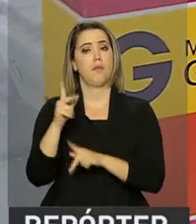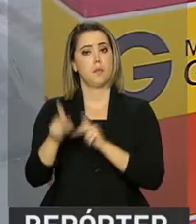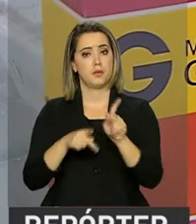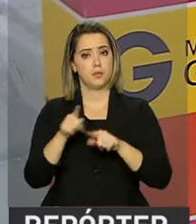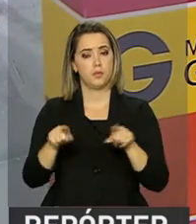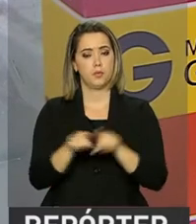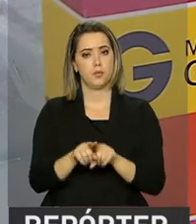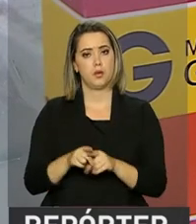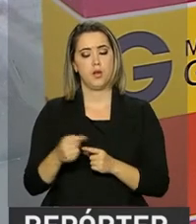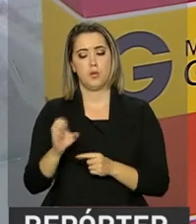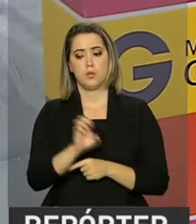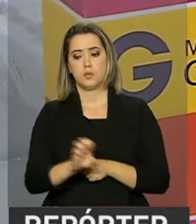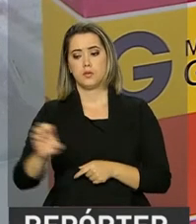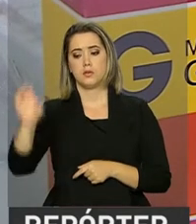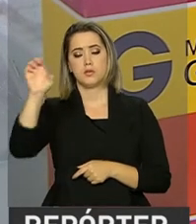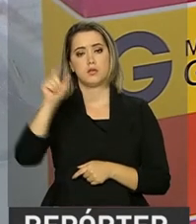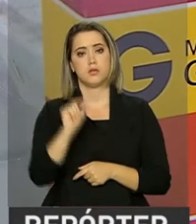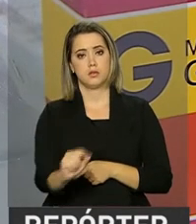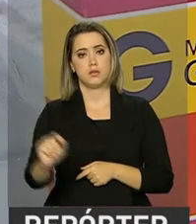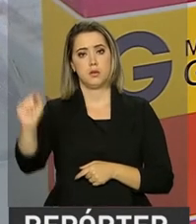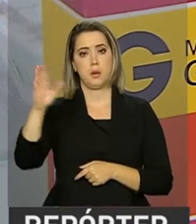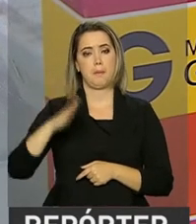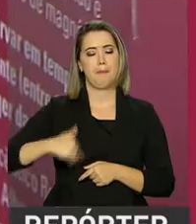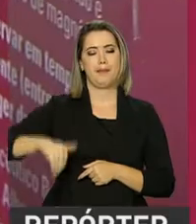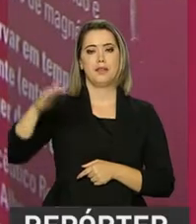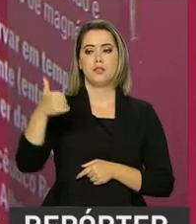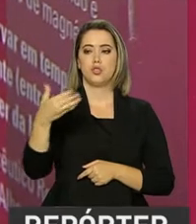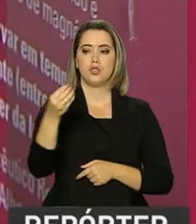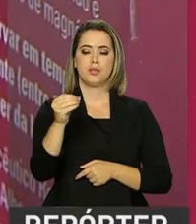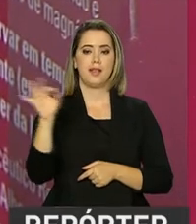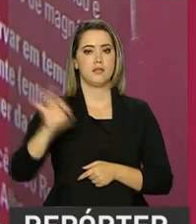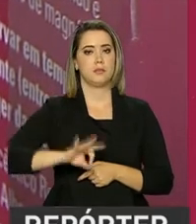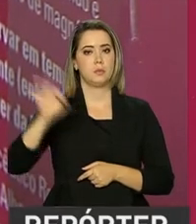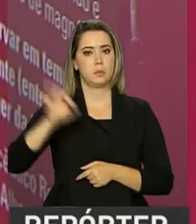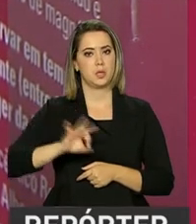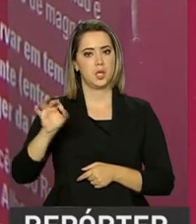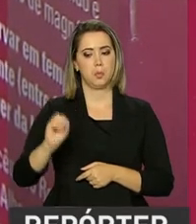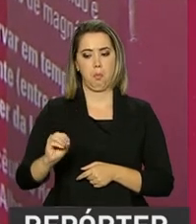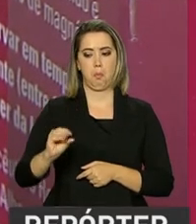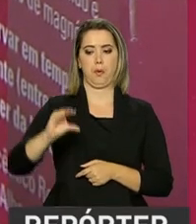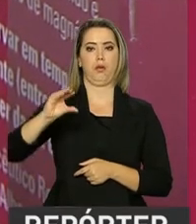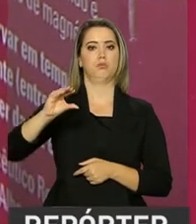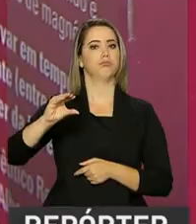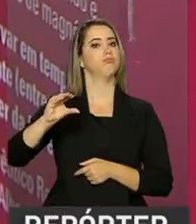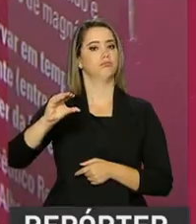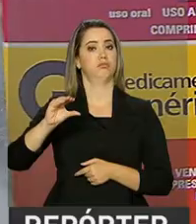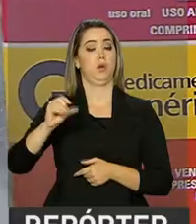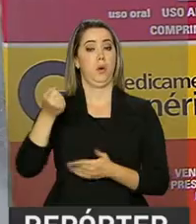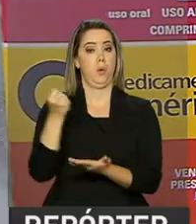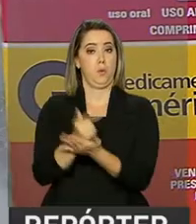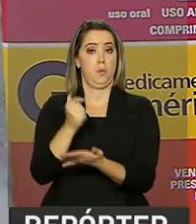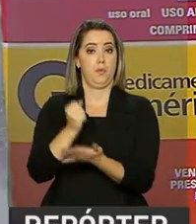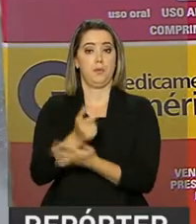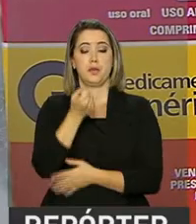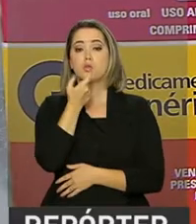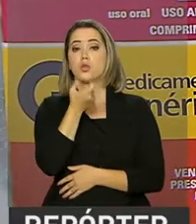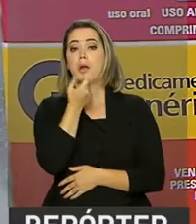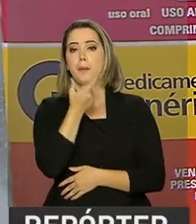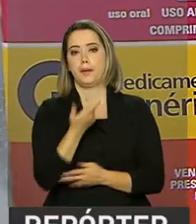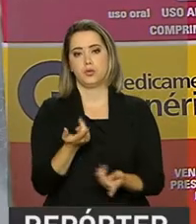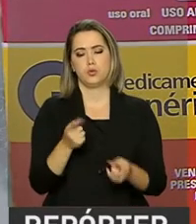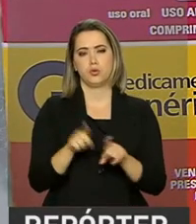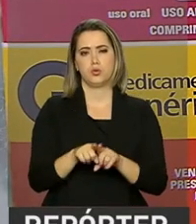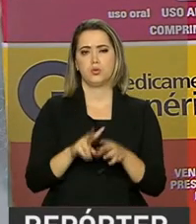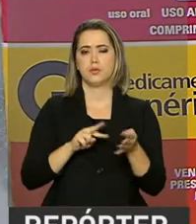e municípios terão um aumento de 10% dos recursos para comprar medicamentos da atenção básica do sul equivalente